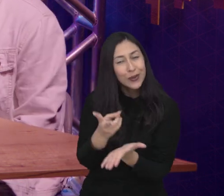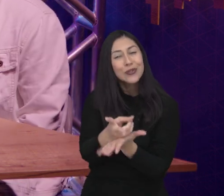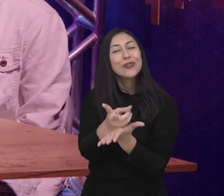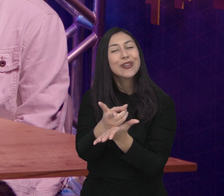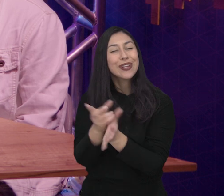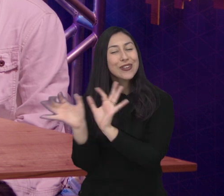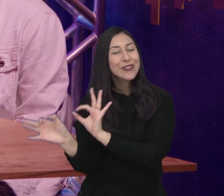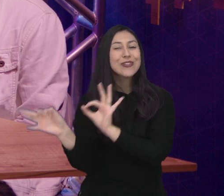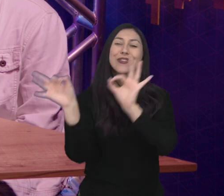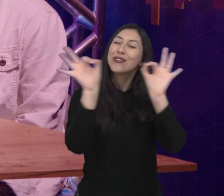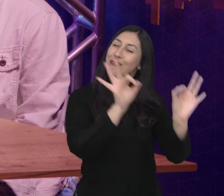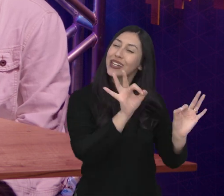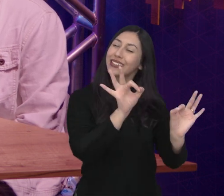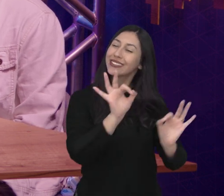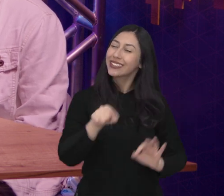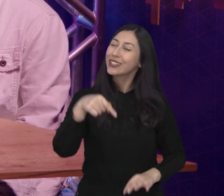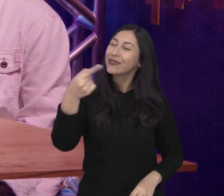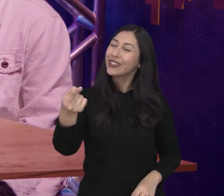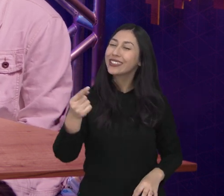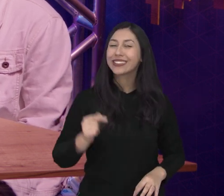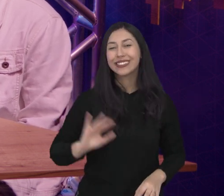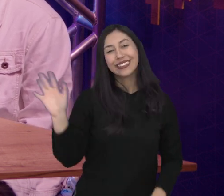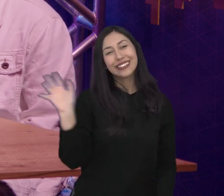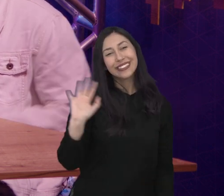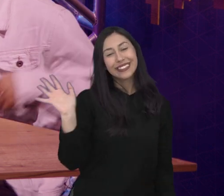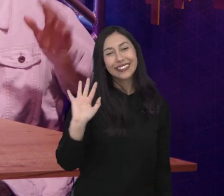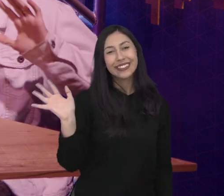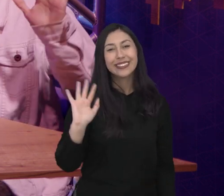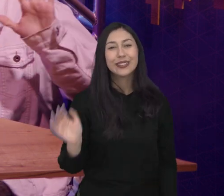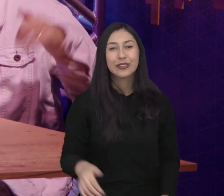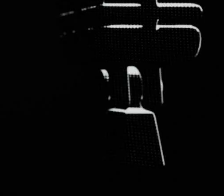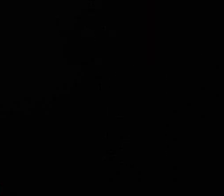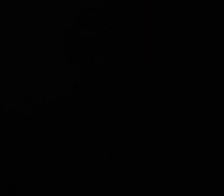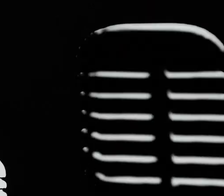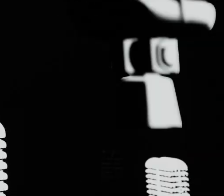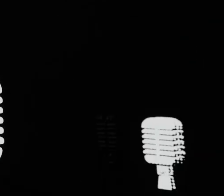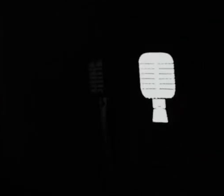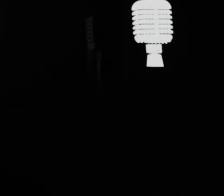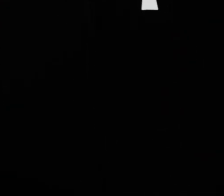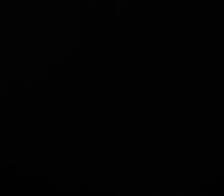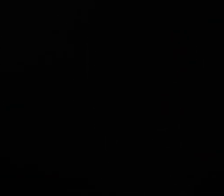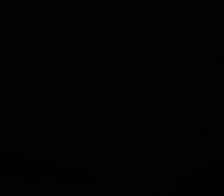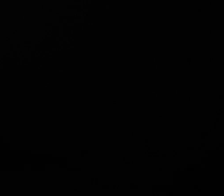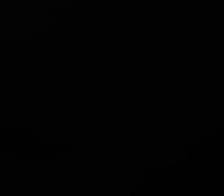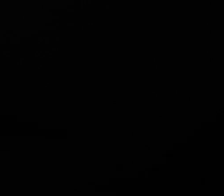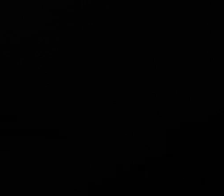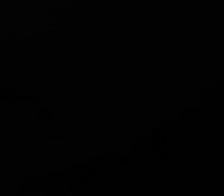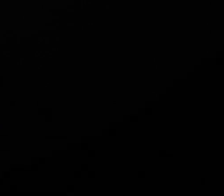continue acompanhando a gente na semana que vem. Tchau, gente!